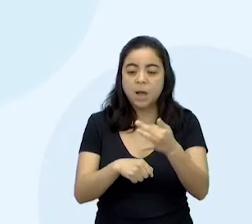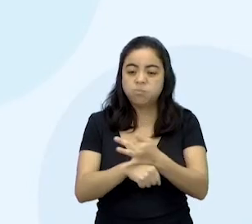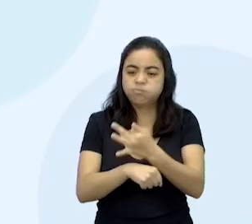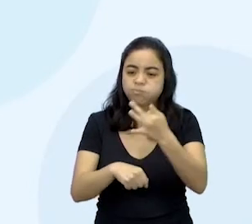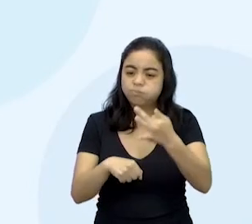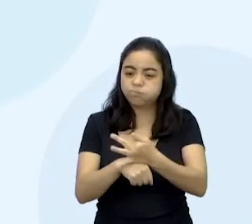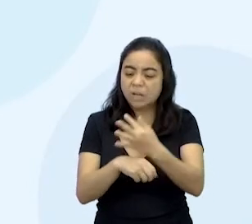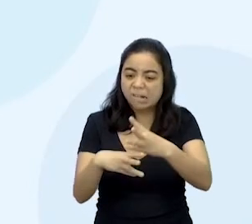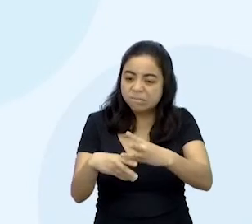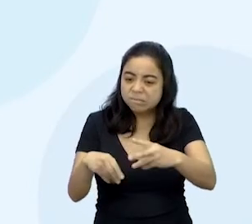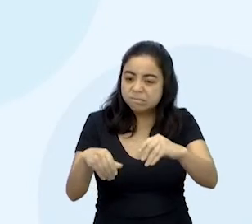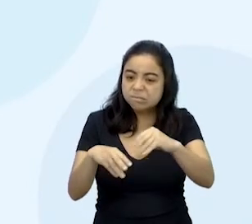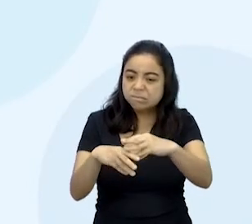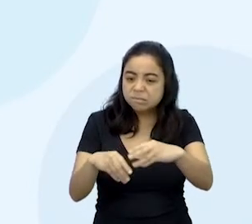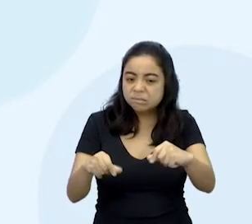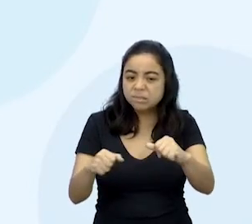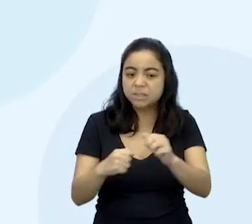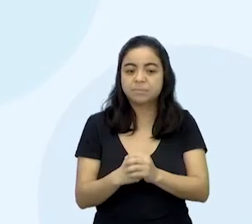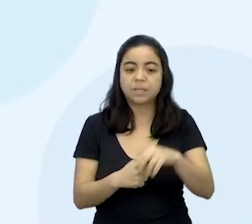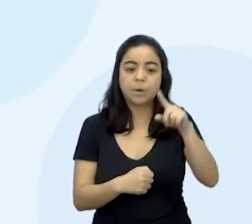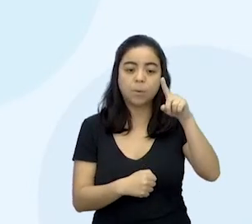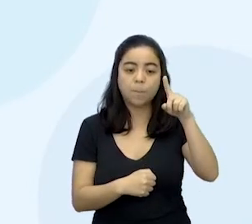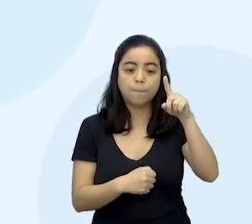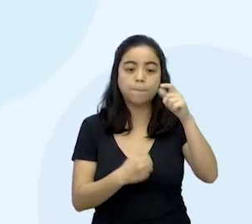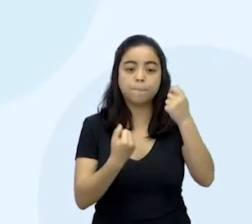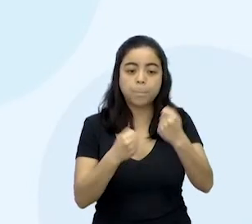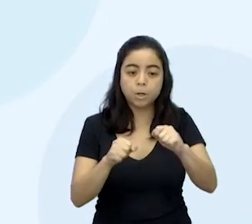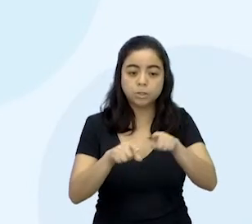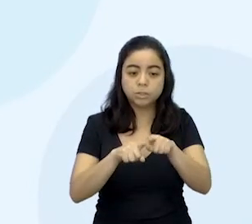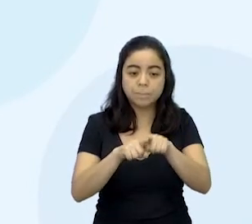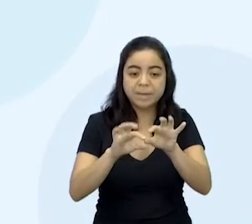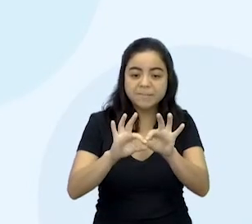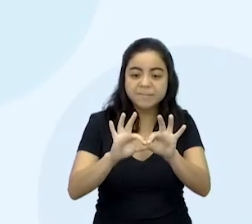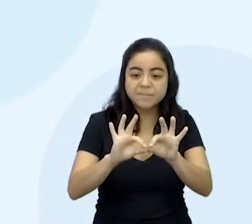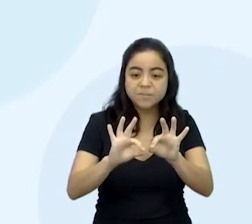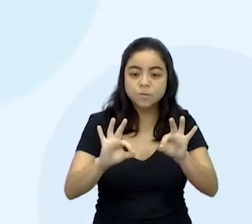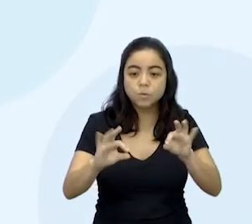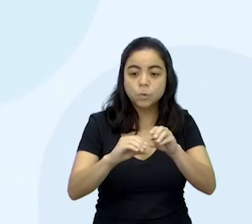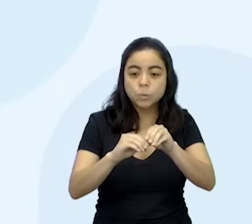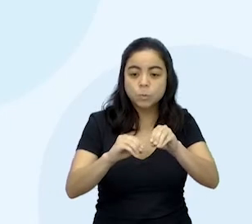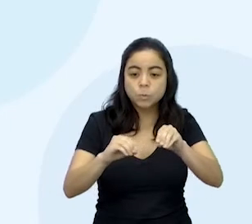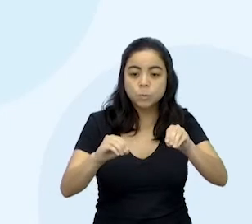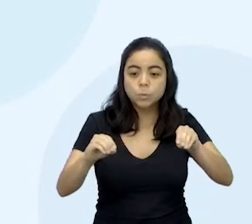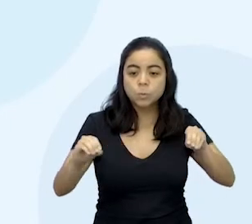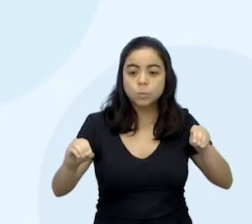seja, são dúcteis, ou seja, podem ser facilmente transformados em fios,